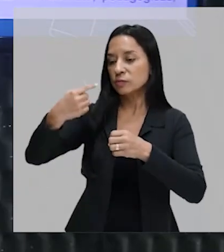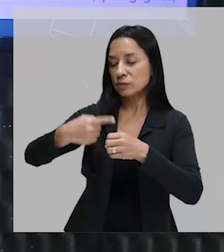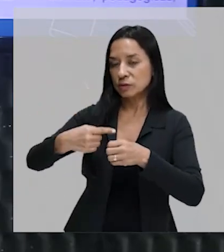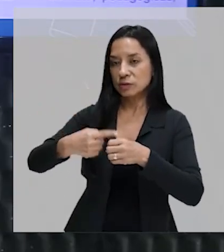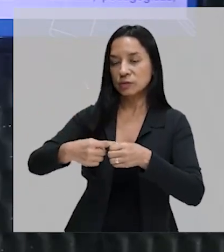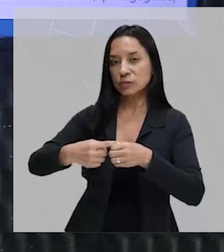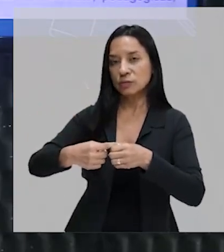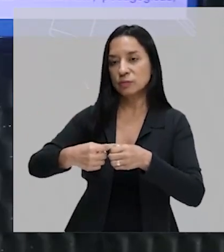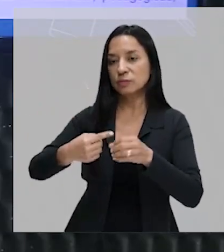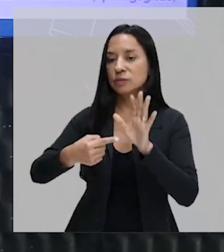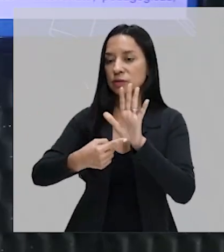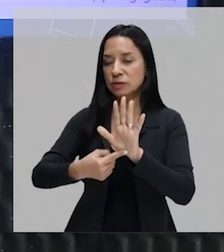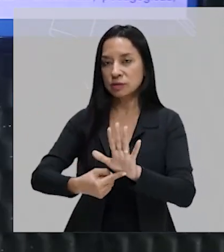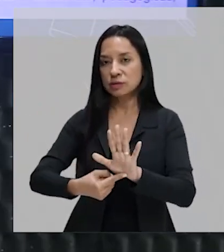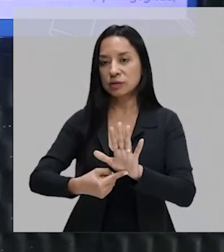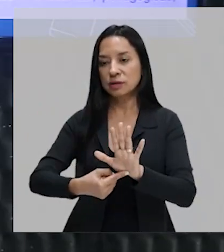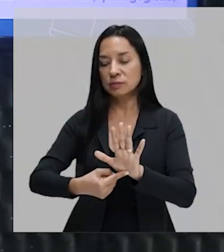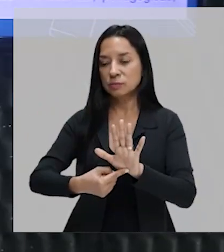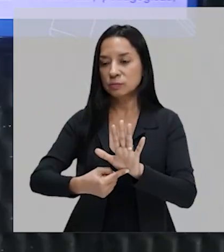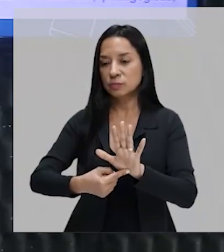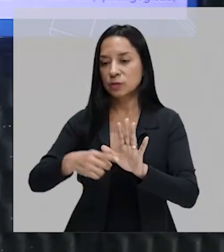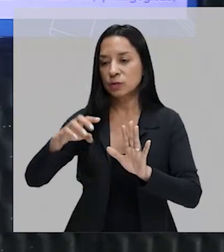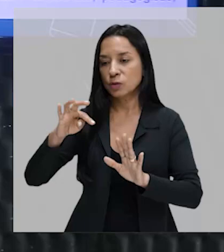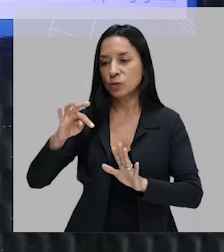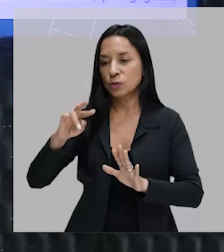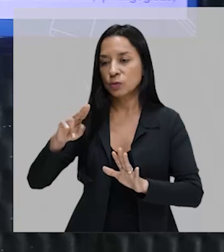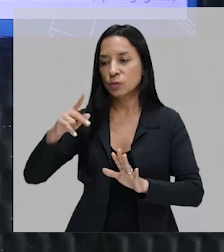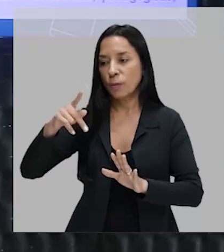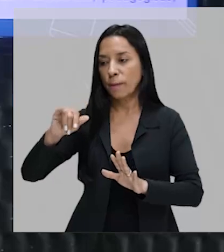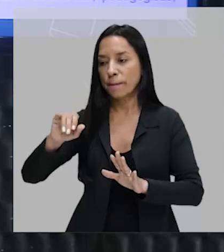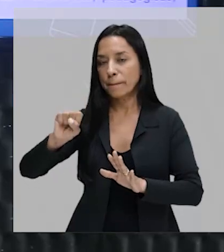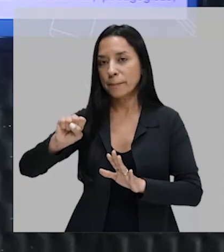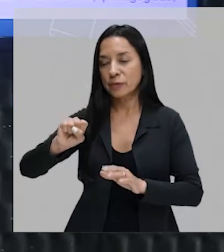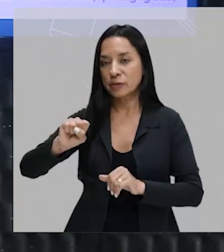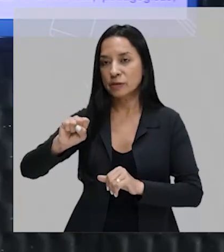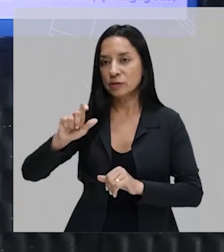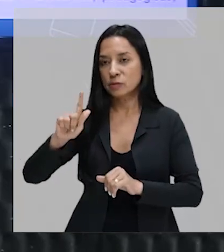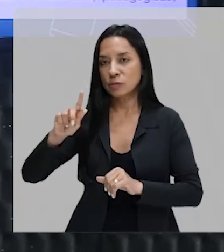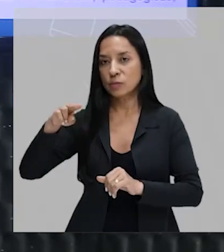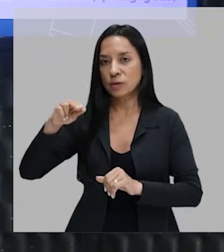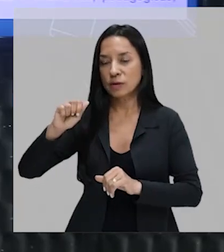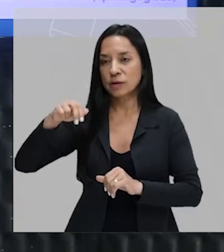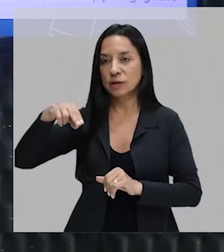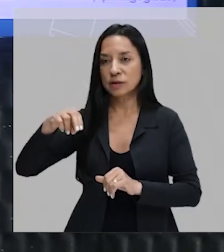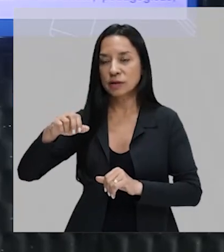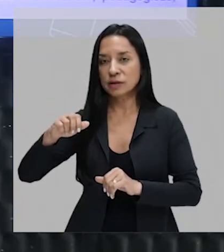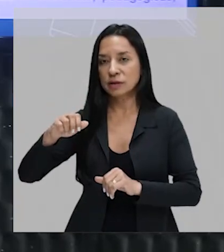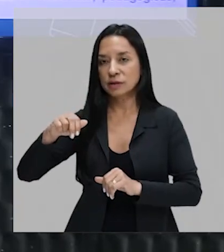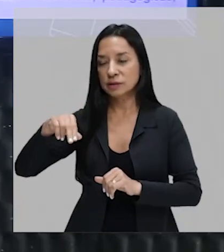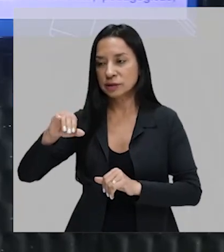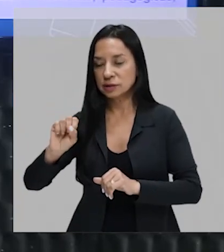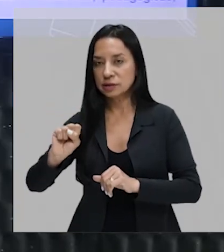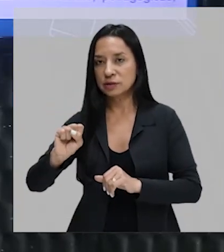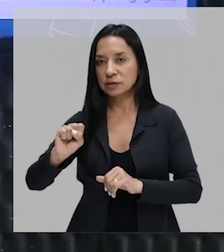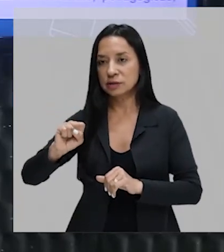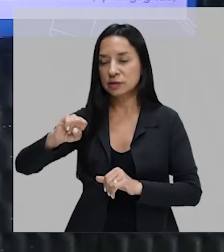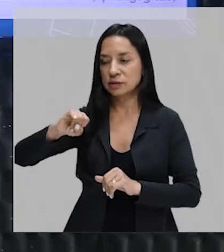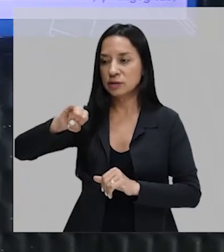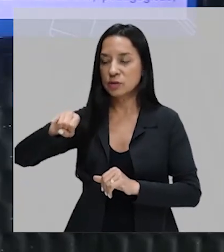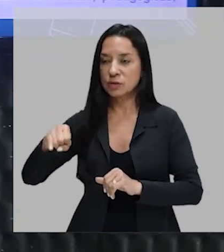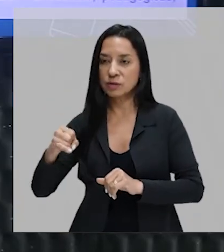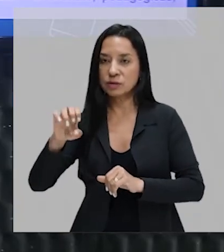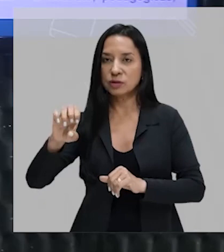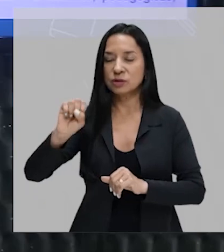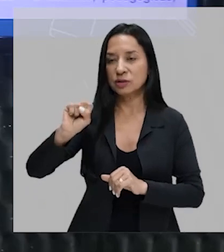vão se destacar os tupis, os guaranis, os géis e